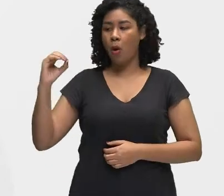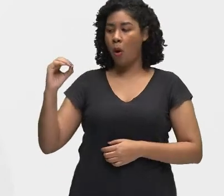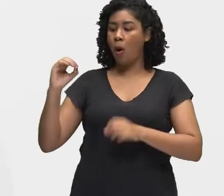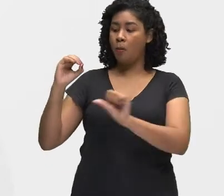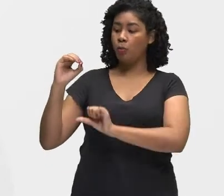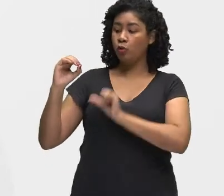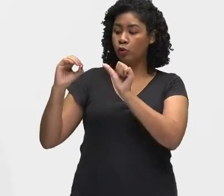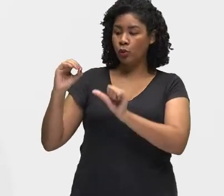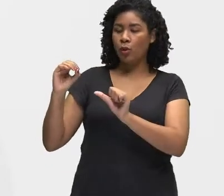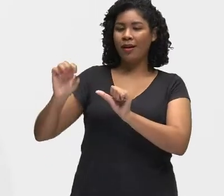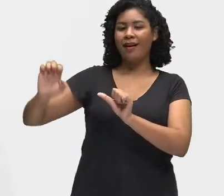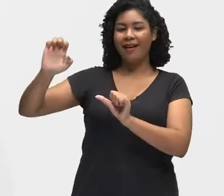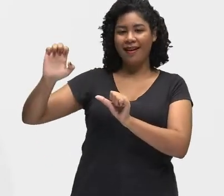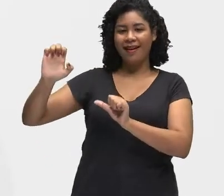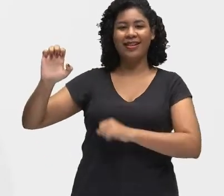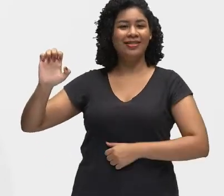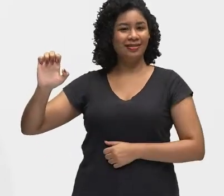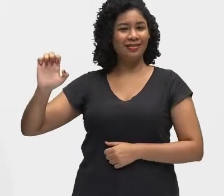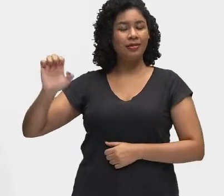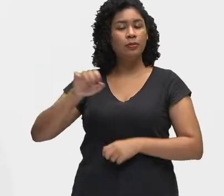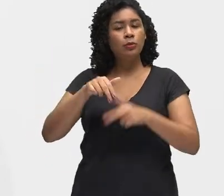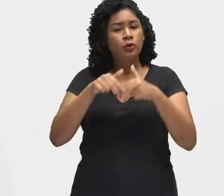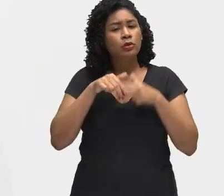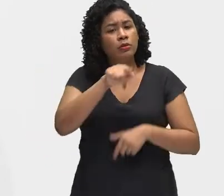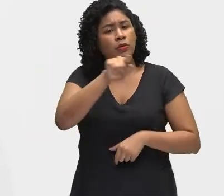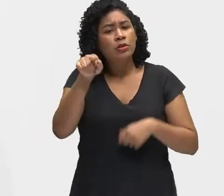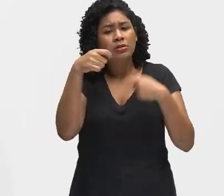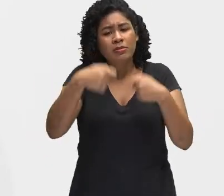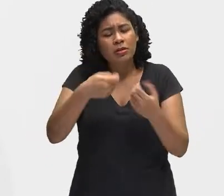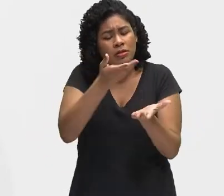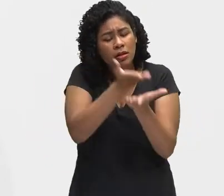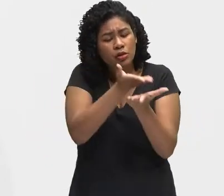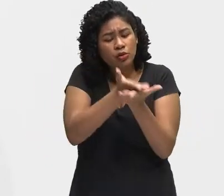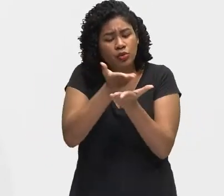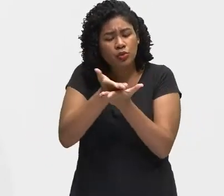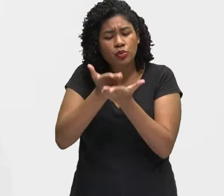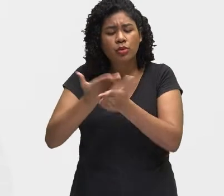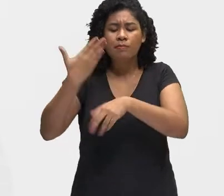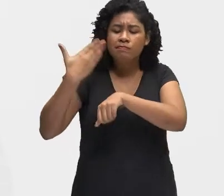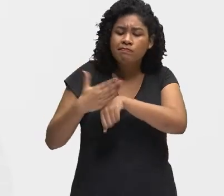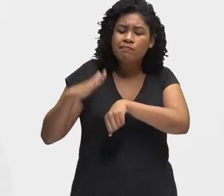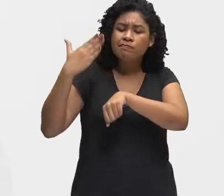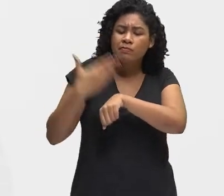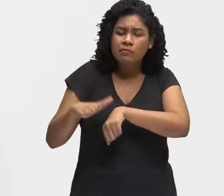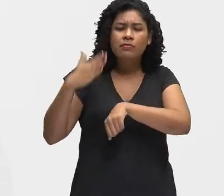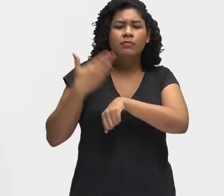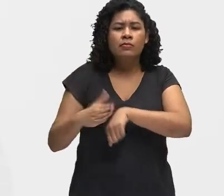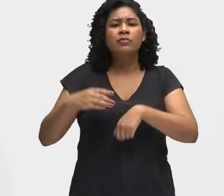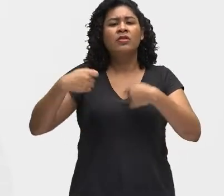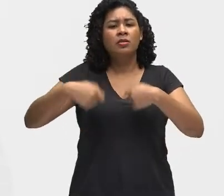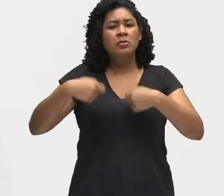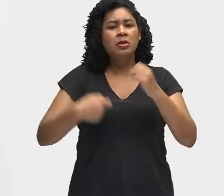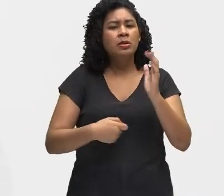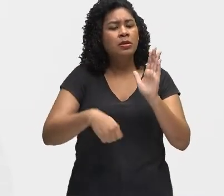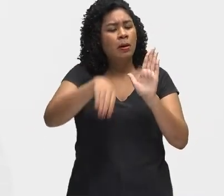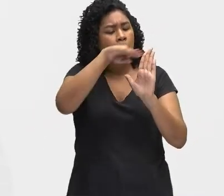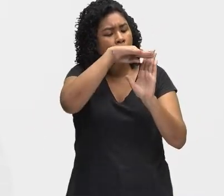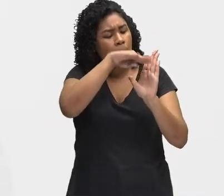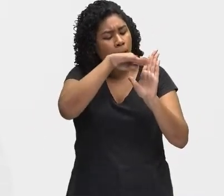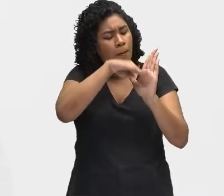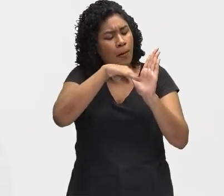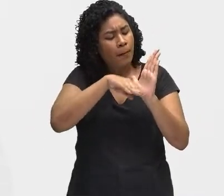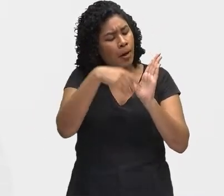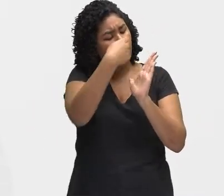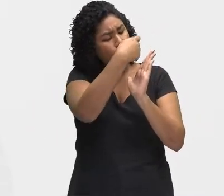Ou seja, vocês têm que estudar esses verbos, têm que exercitar, pega uma lista, escreve, vão memorizando,